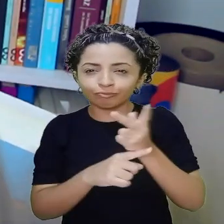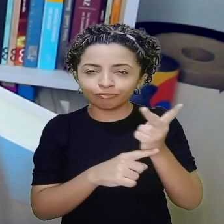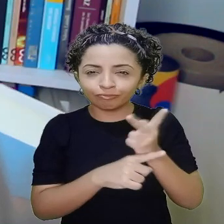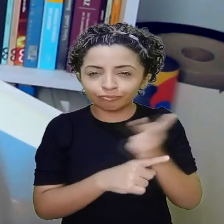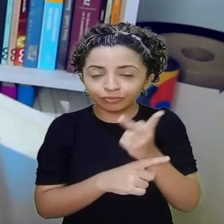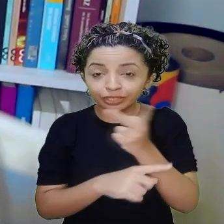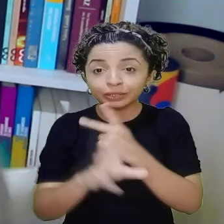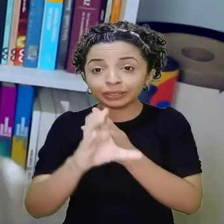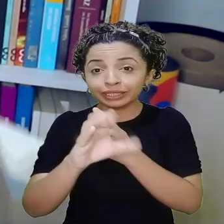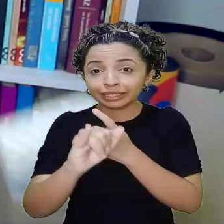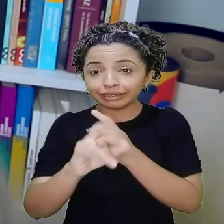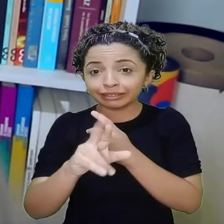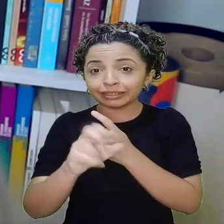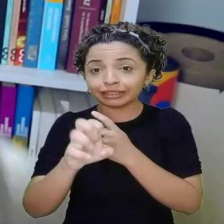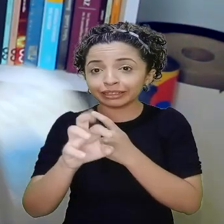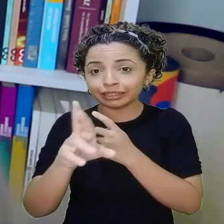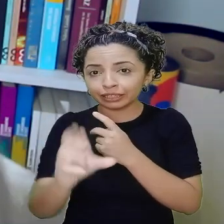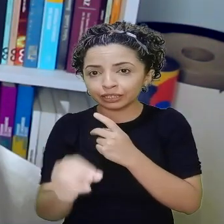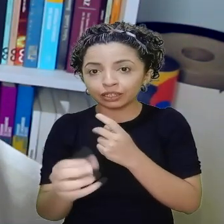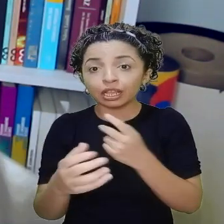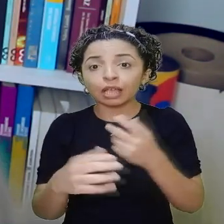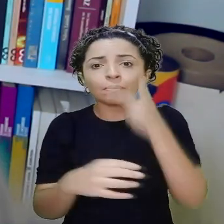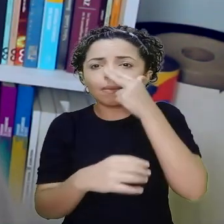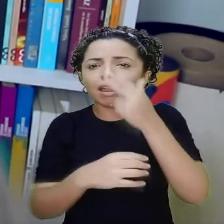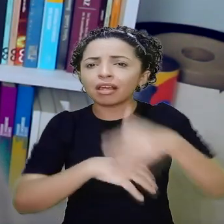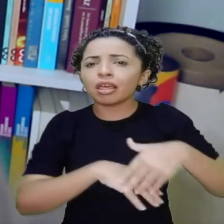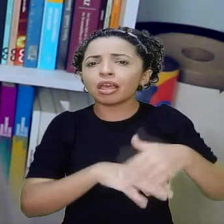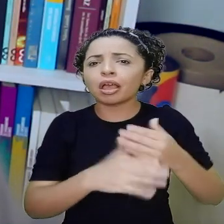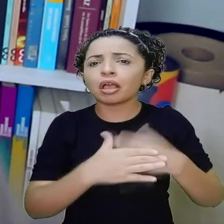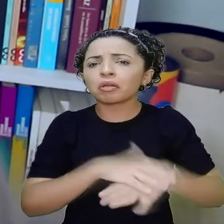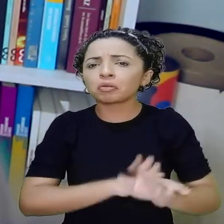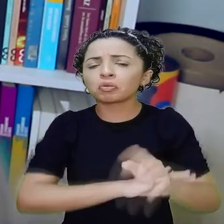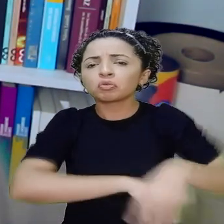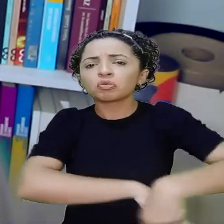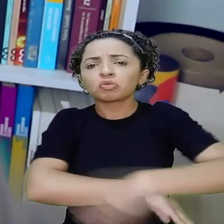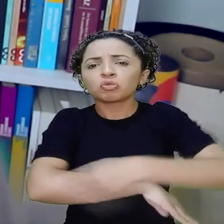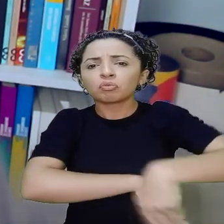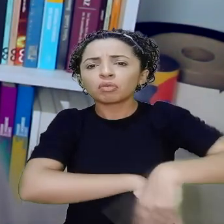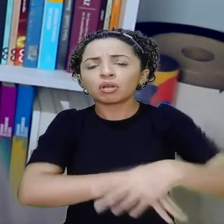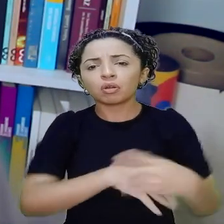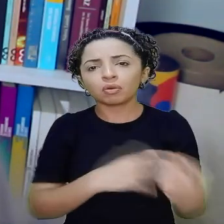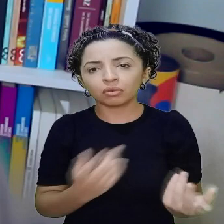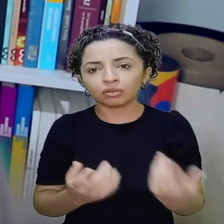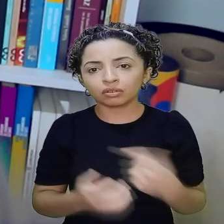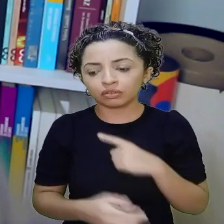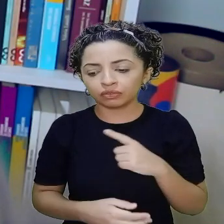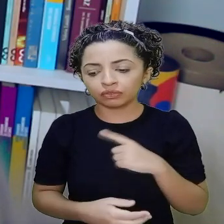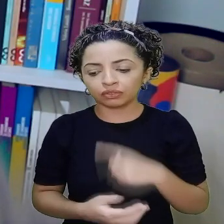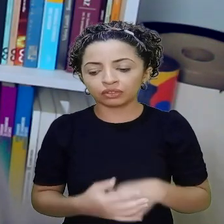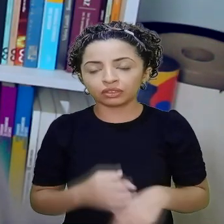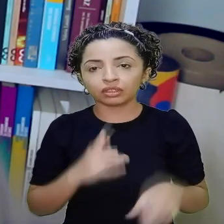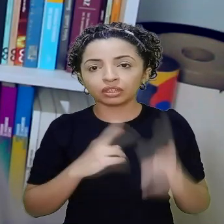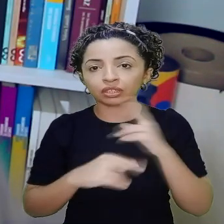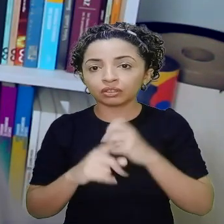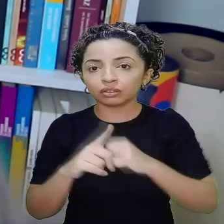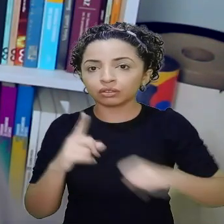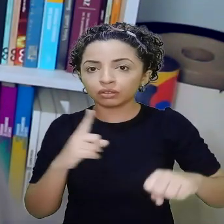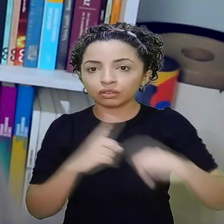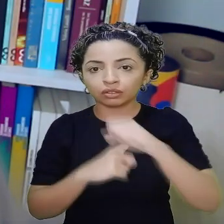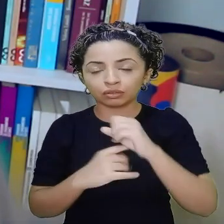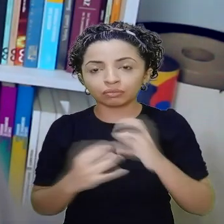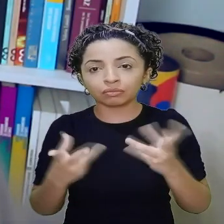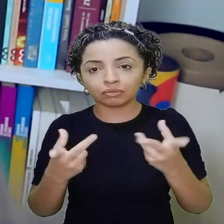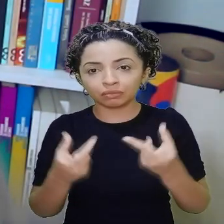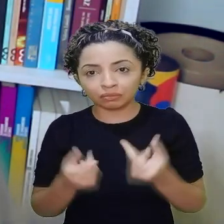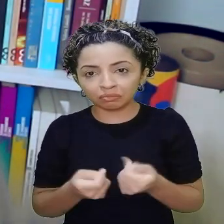e a se acostumar a viver na rua, buscando esse Cícero Araújo, e no final das contas, na realidade, ela está buscando